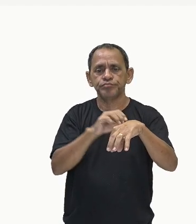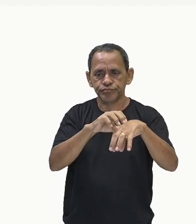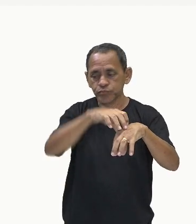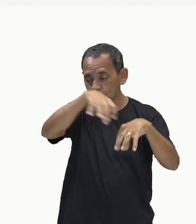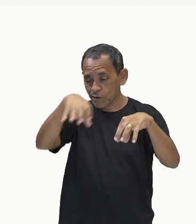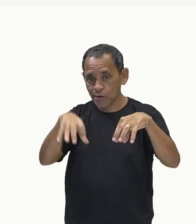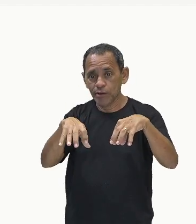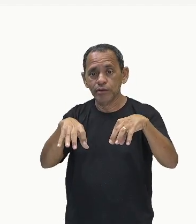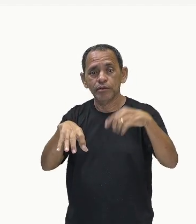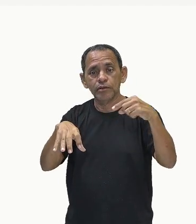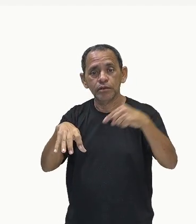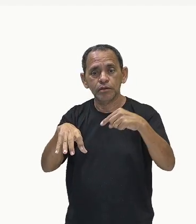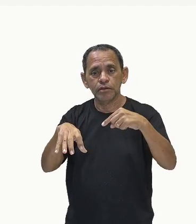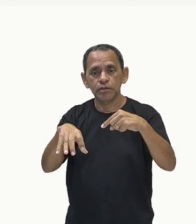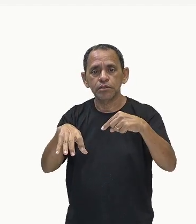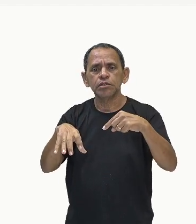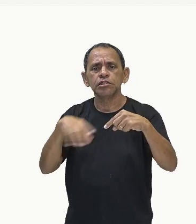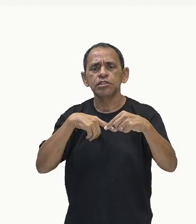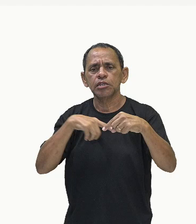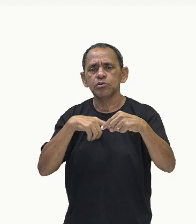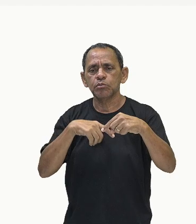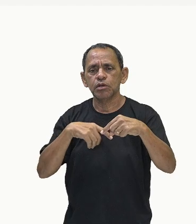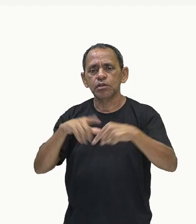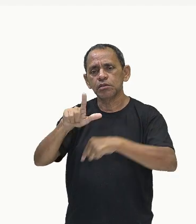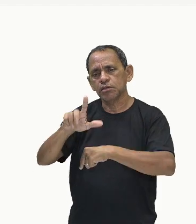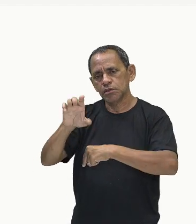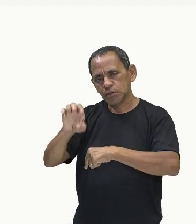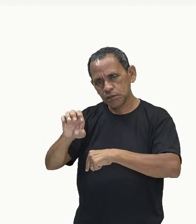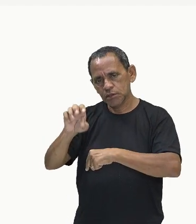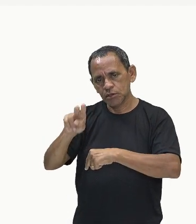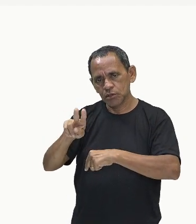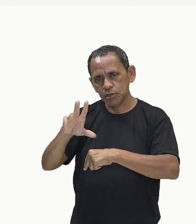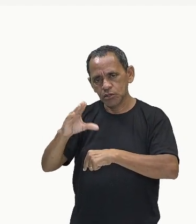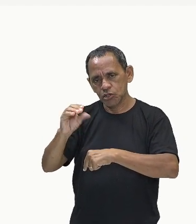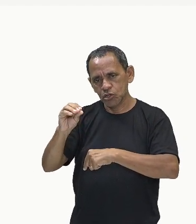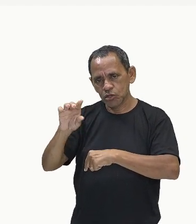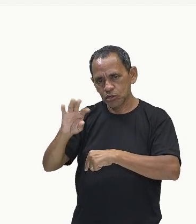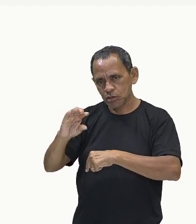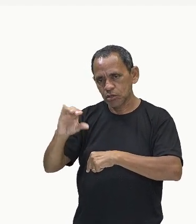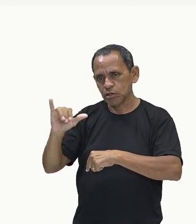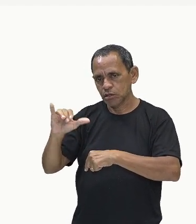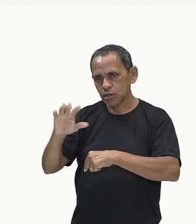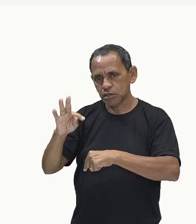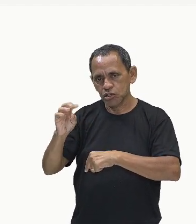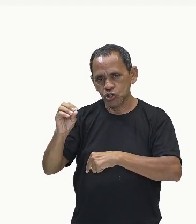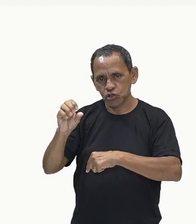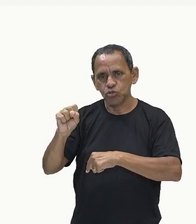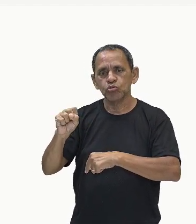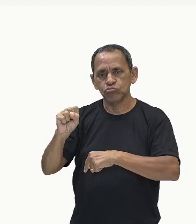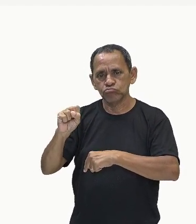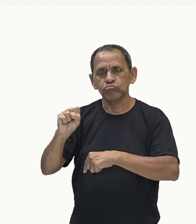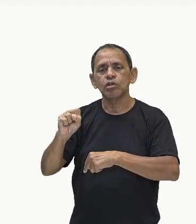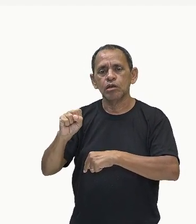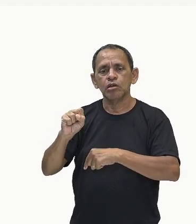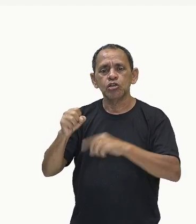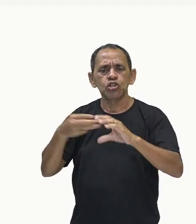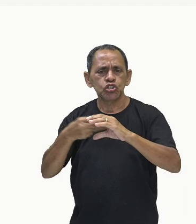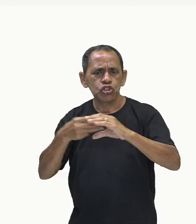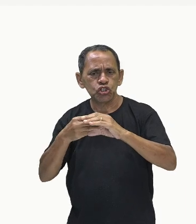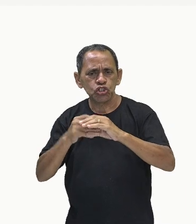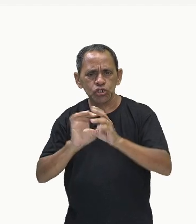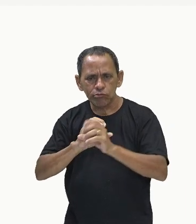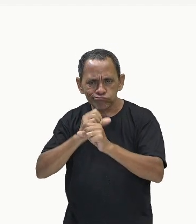vermelhos, né? Aí nós temos aí os leucócitos, que são células de defesa, são vários tipos de células